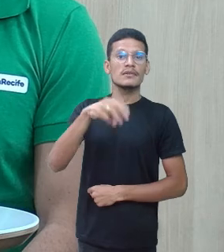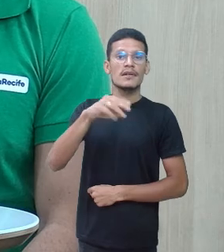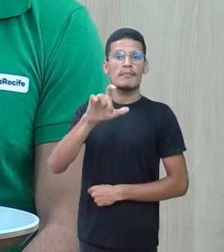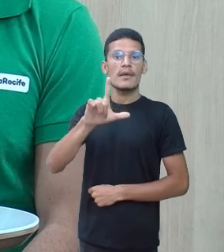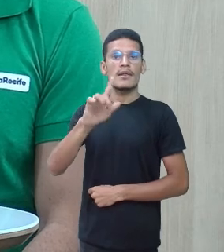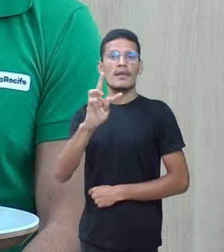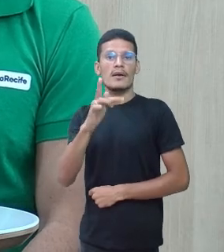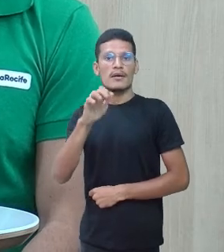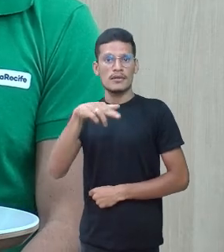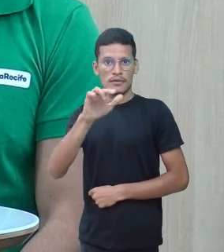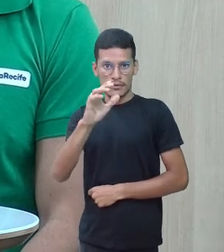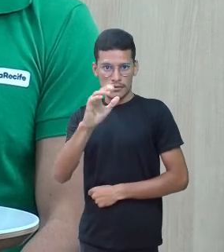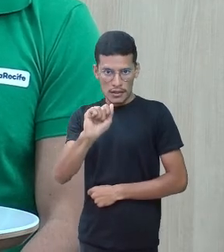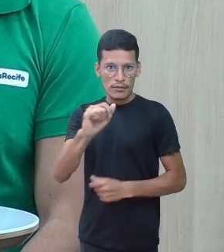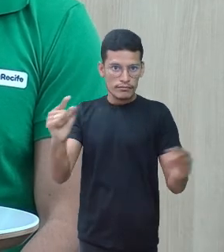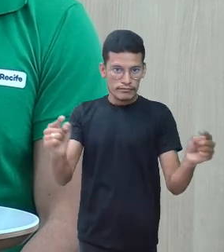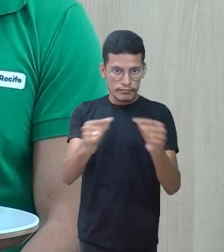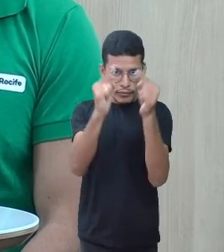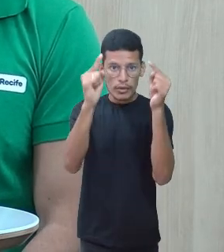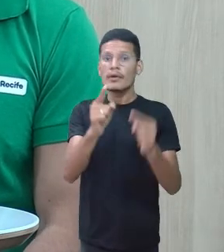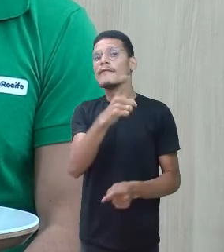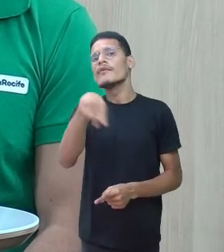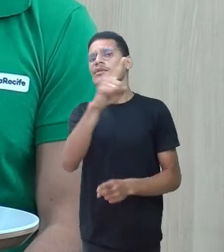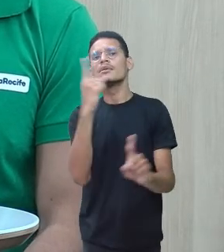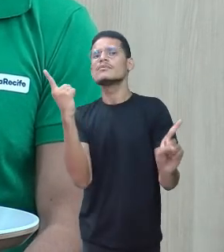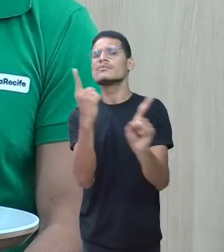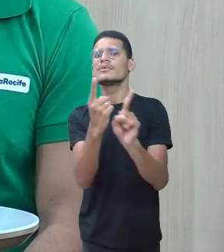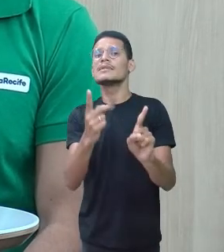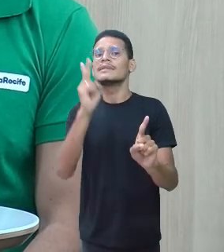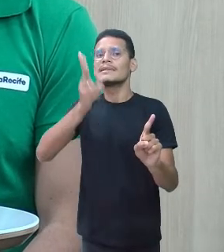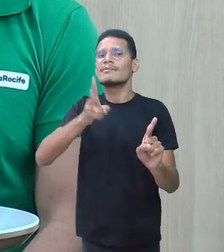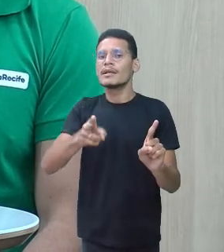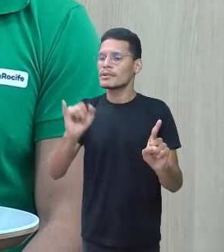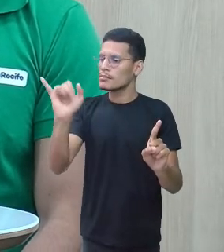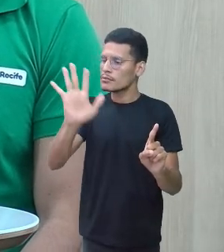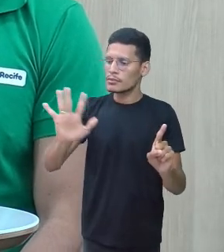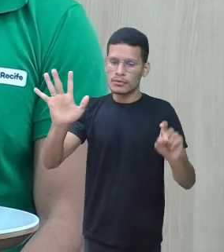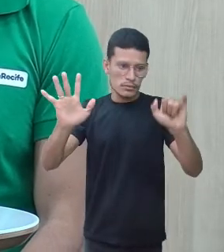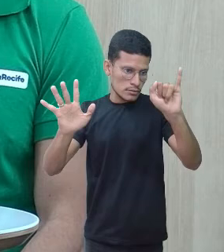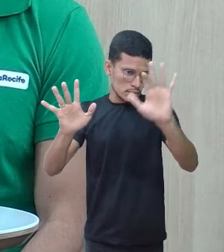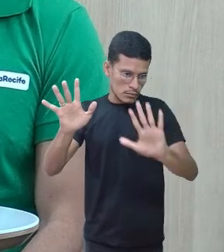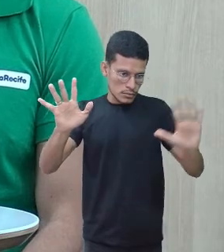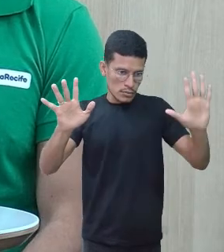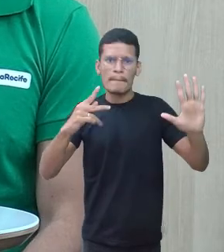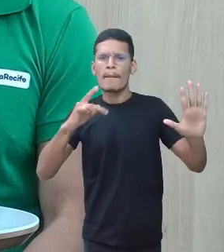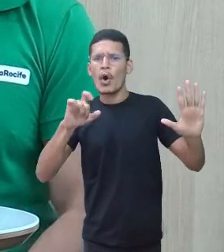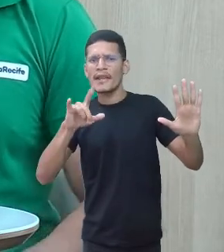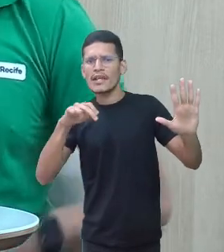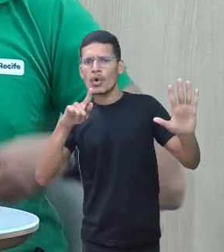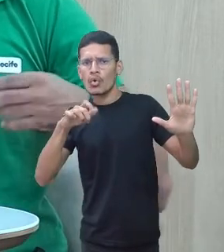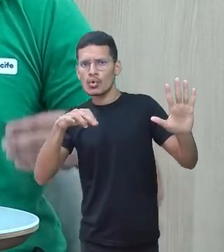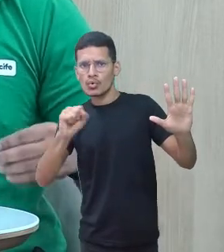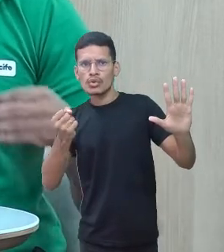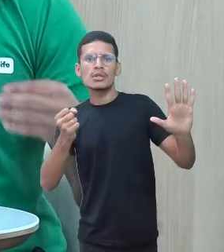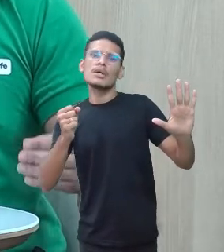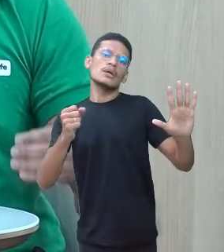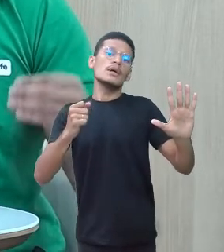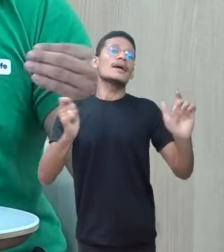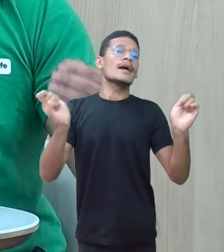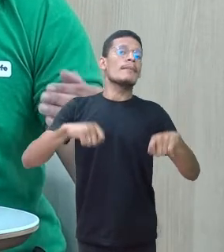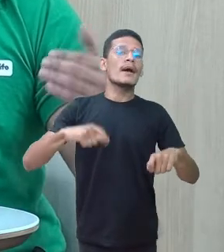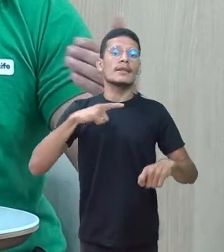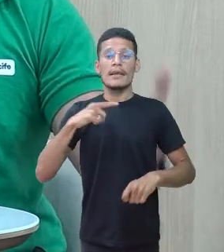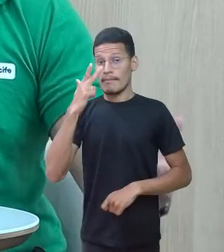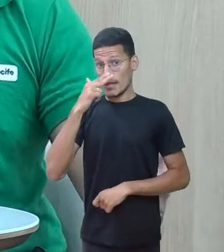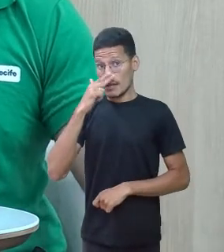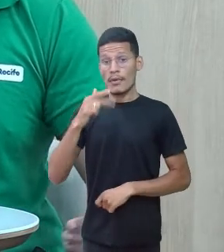Então, toda vez que você encontrar, certo? Duas figuras ou dois polígonos, tá? Que tenham a mesma